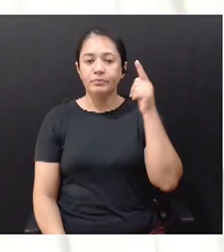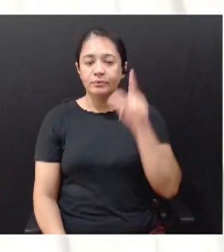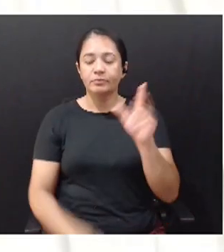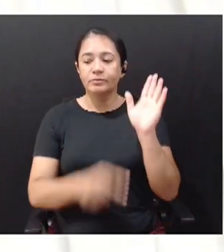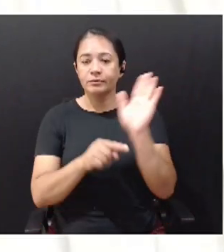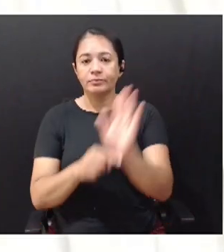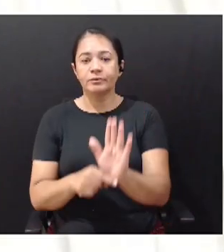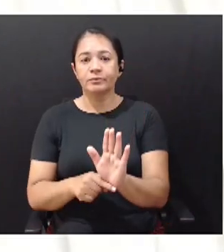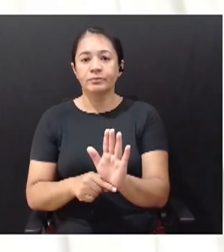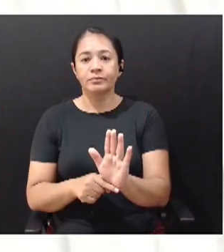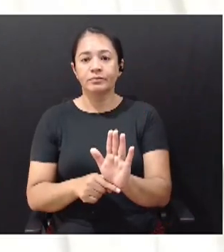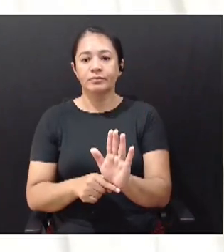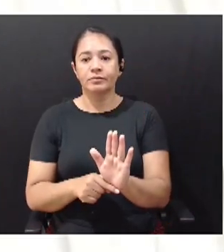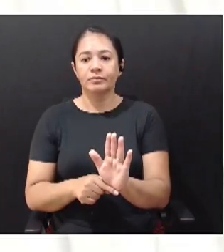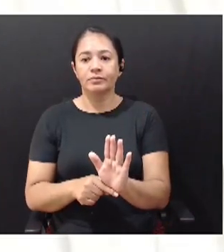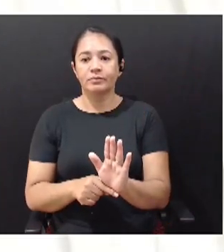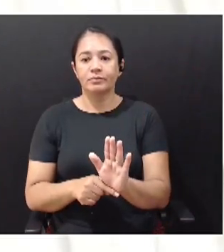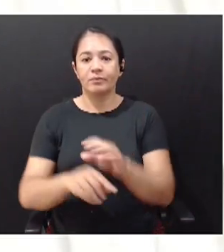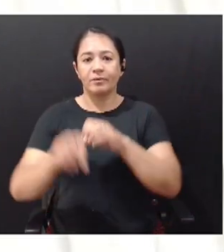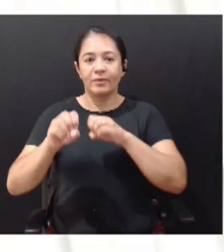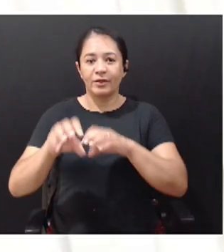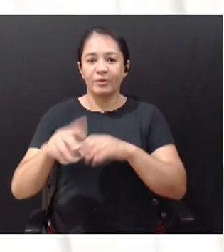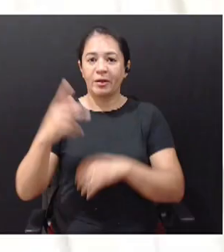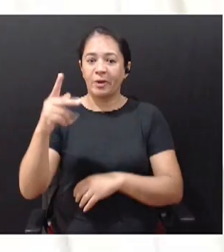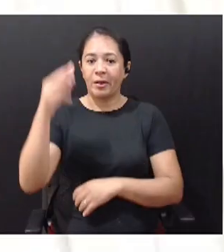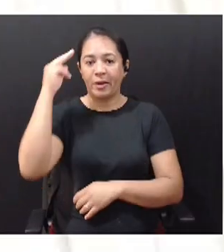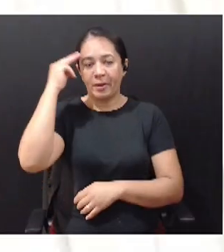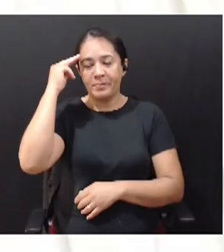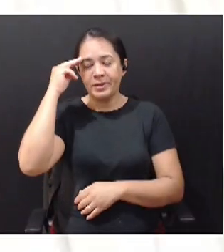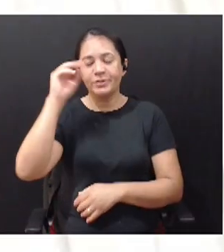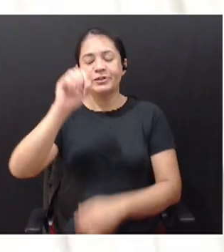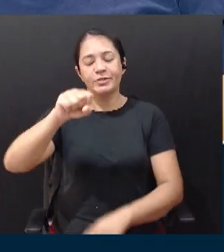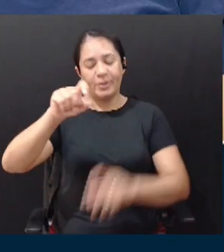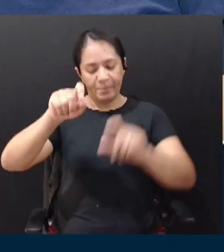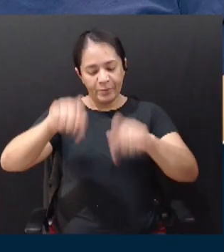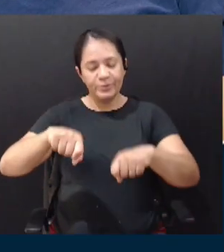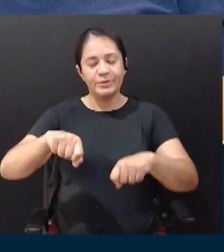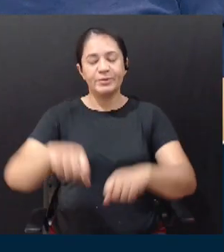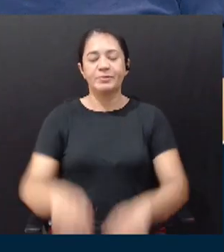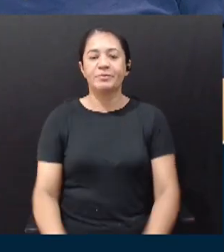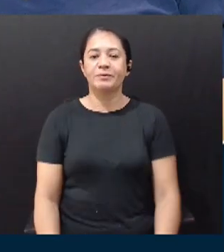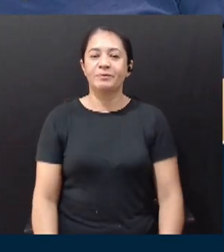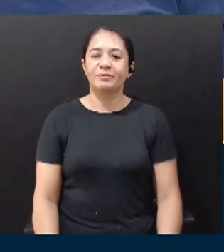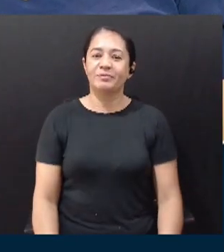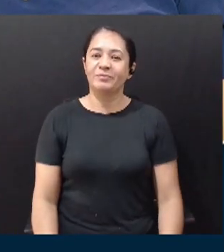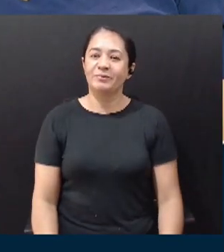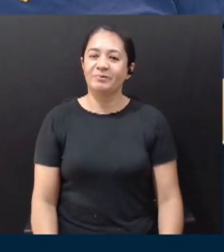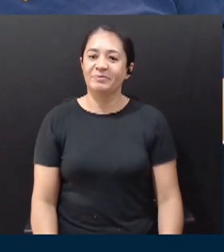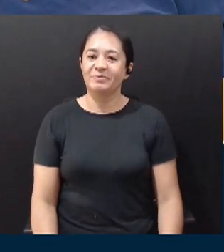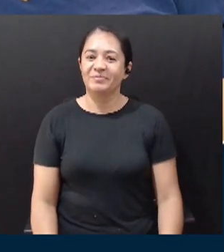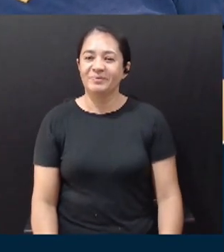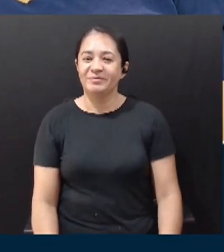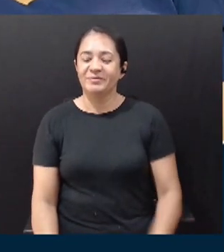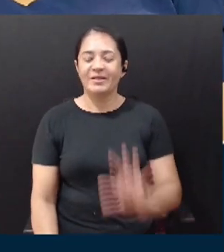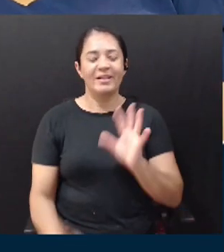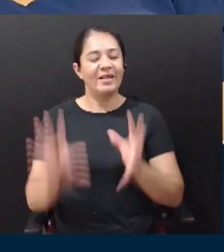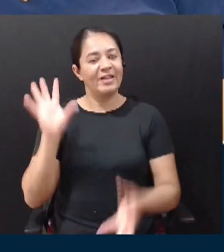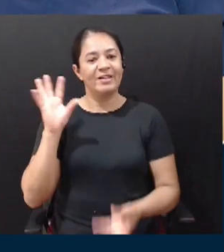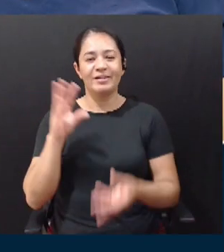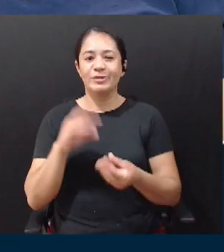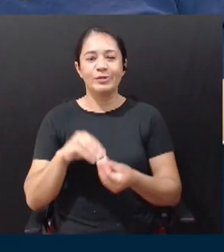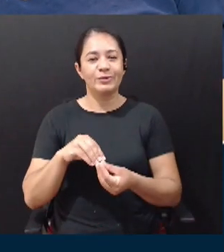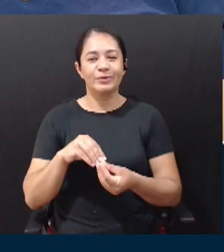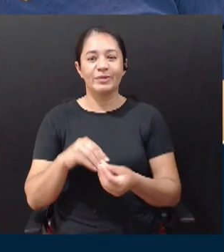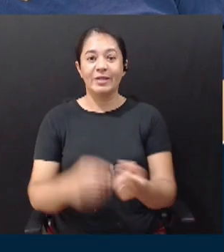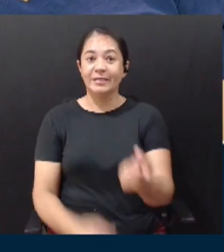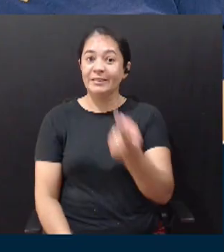a reeducar a sua mente. Mas é possível, sim, com toda certeza. Muito bom, é isso, gente, né? Sextamos,